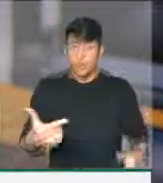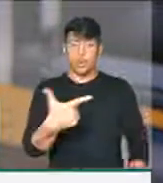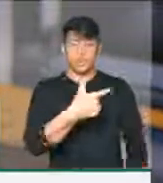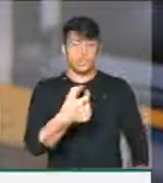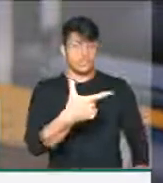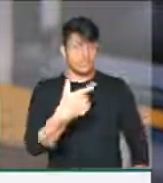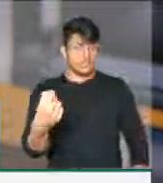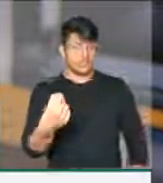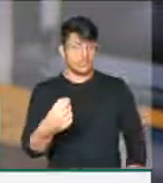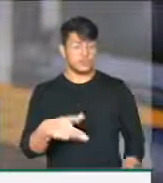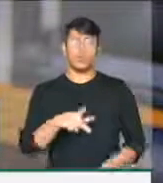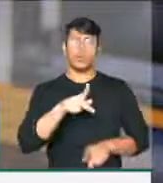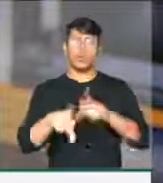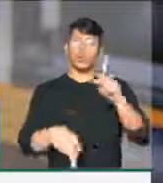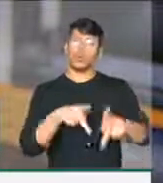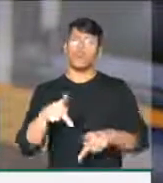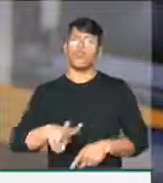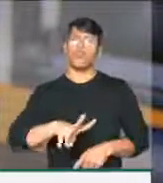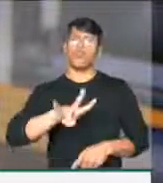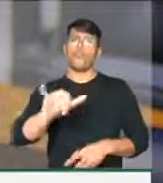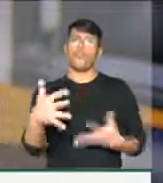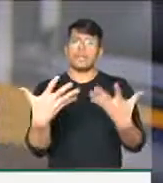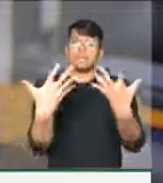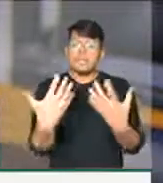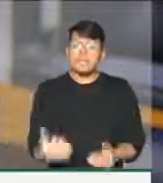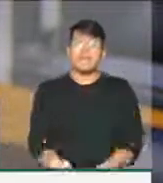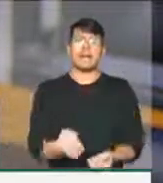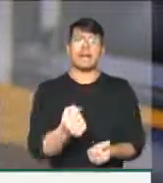fato, trabalham pelo bem da sua